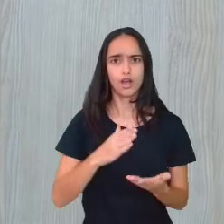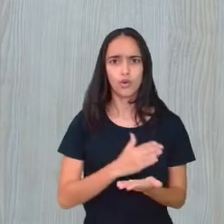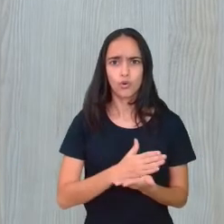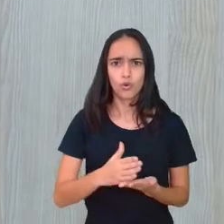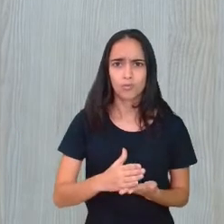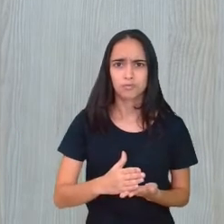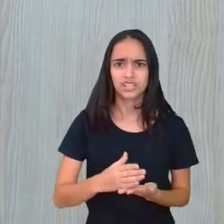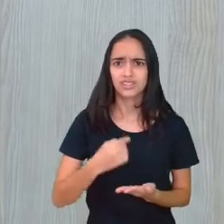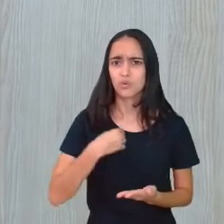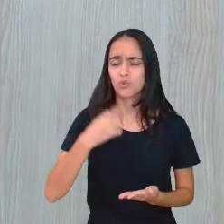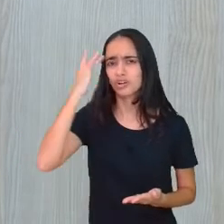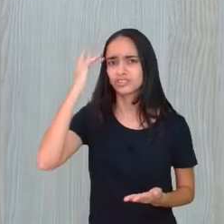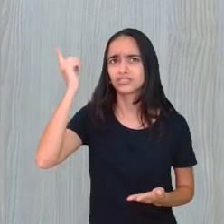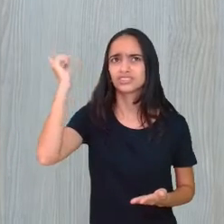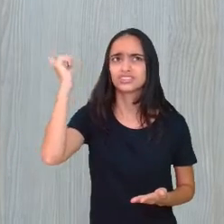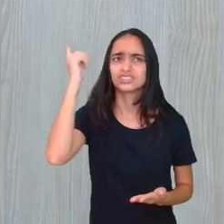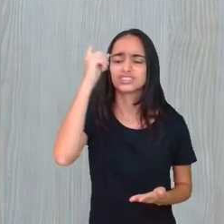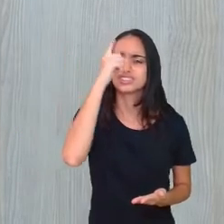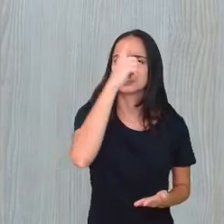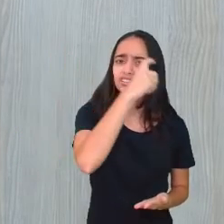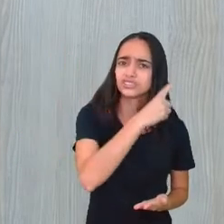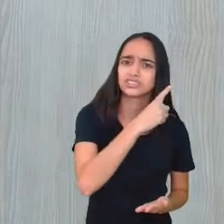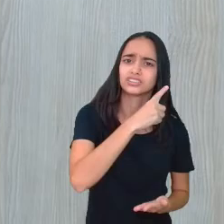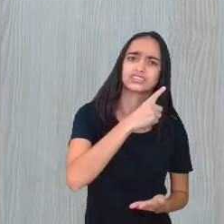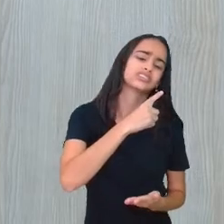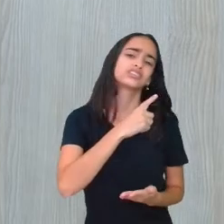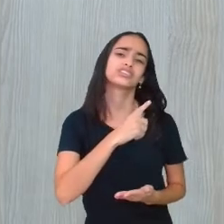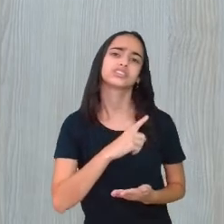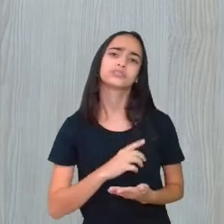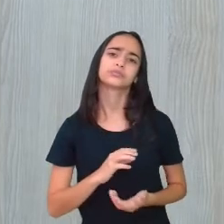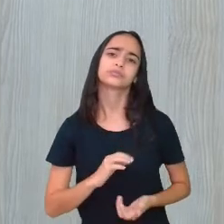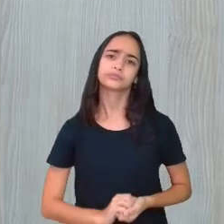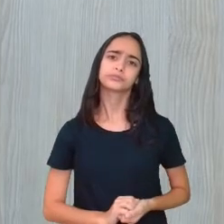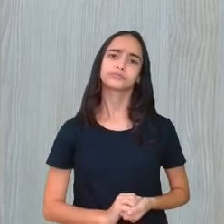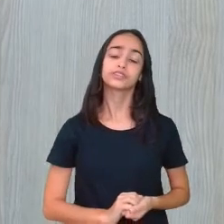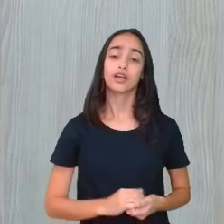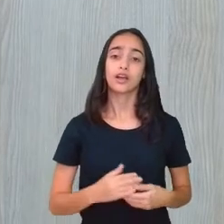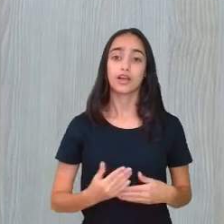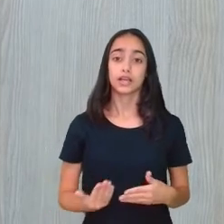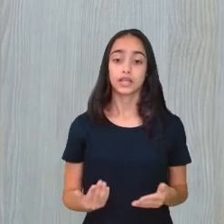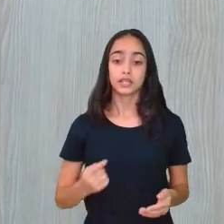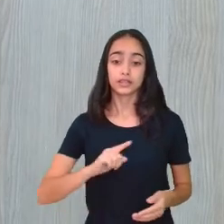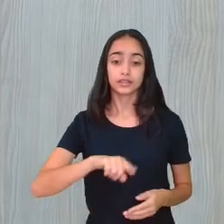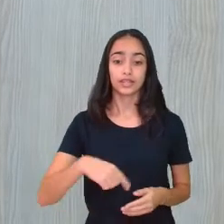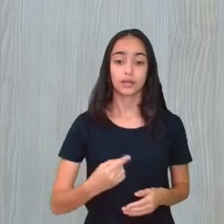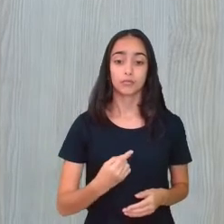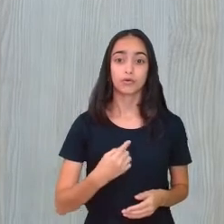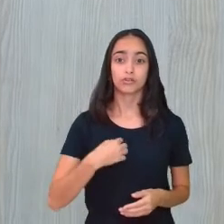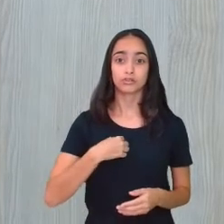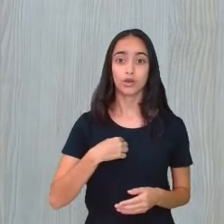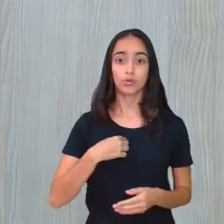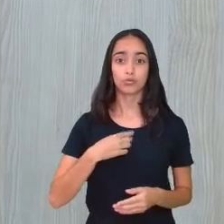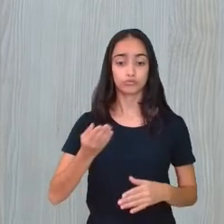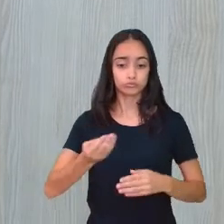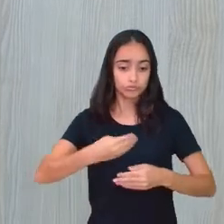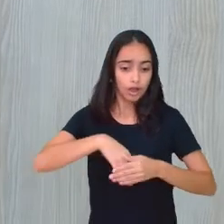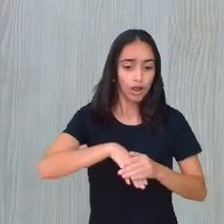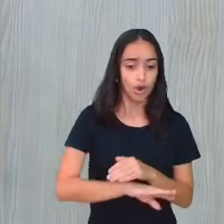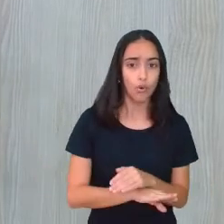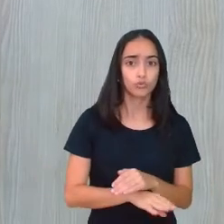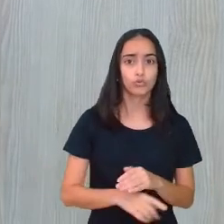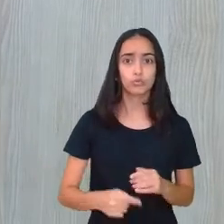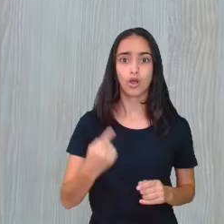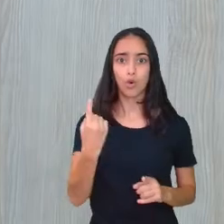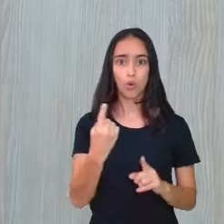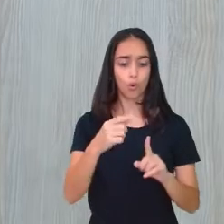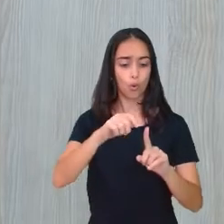E até concatenar, porque ela tava lá no movimento. E até eu pegar aquilo. Com um mês, eu tava lá me achando,